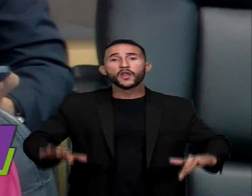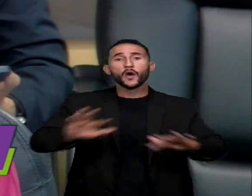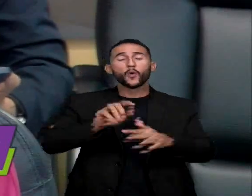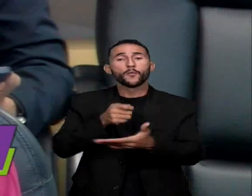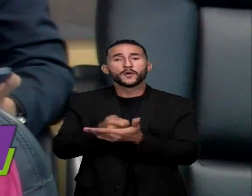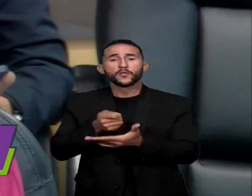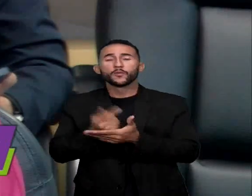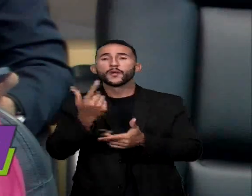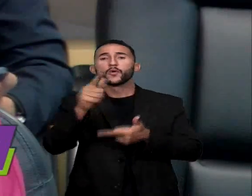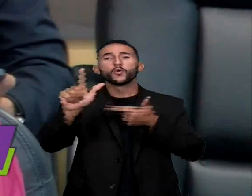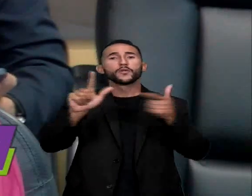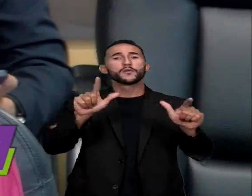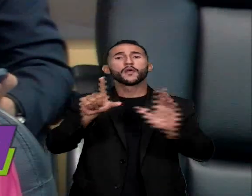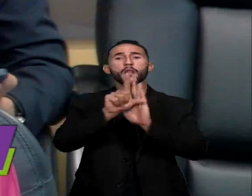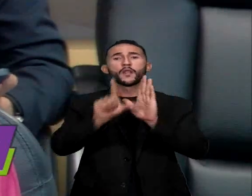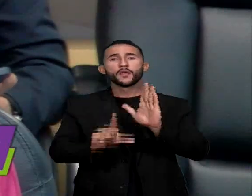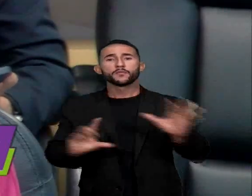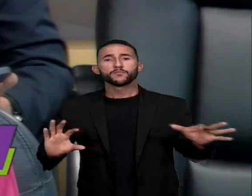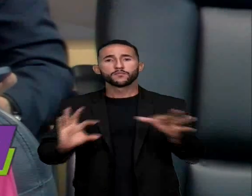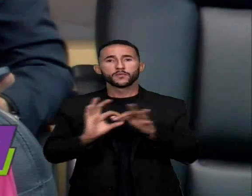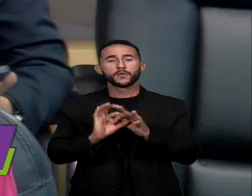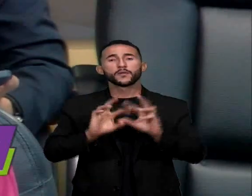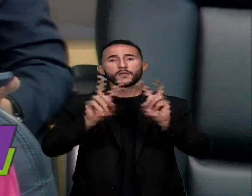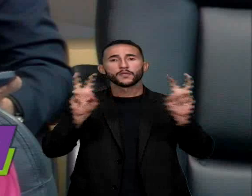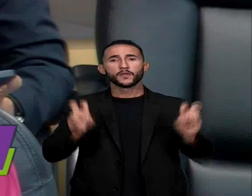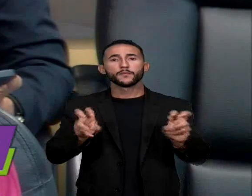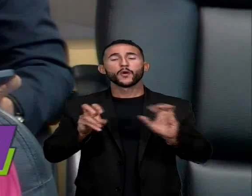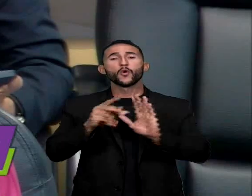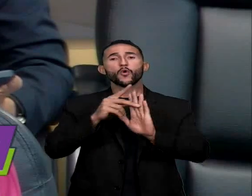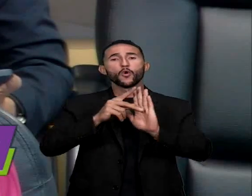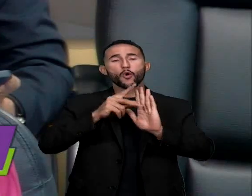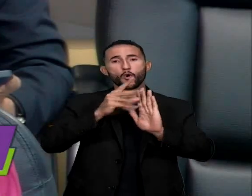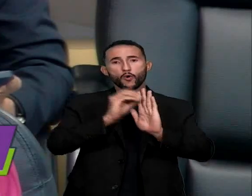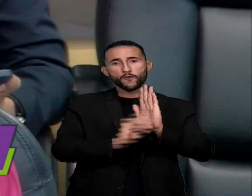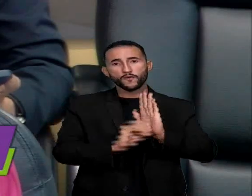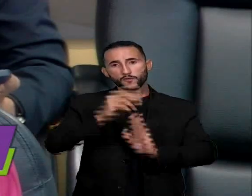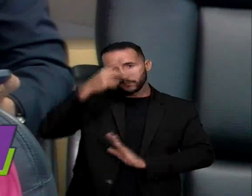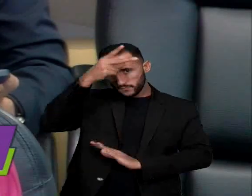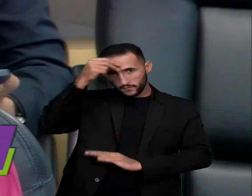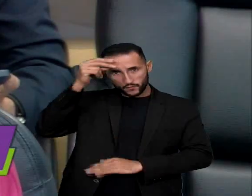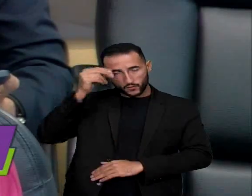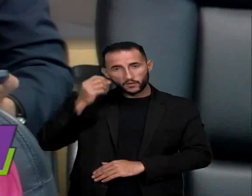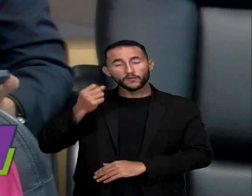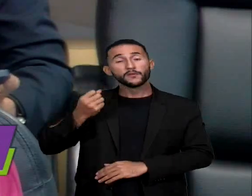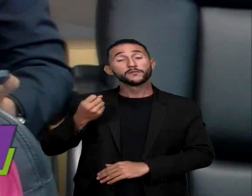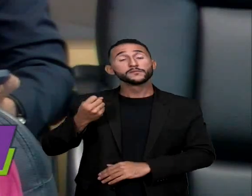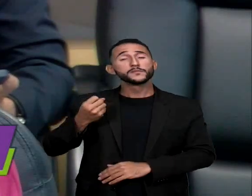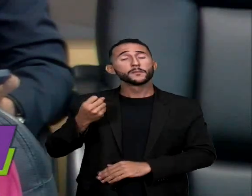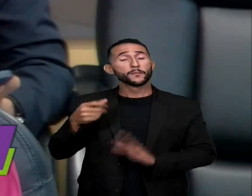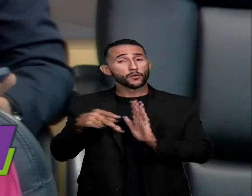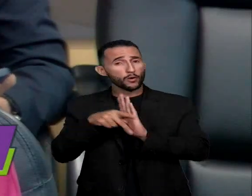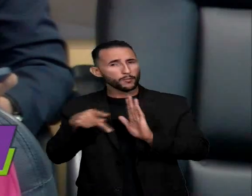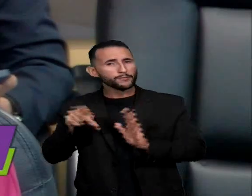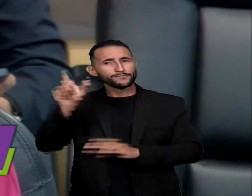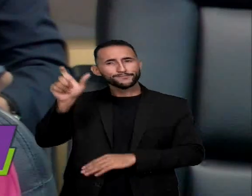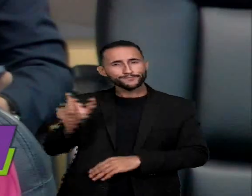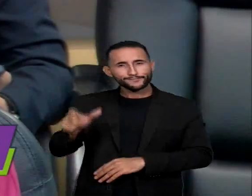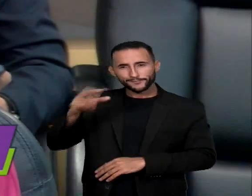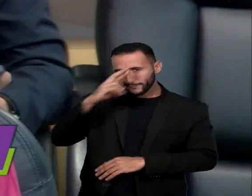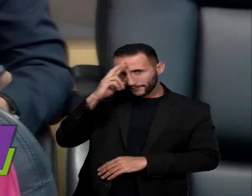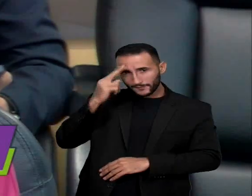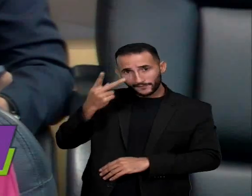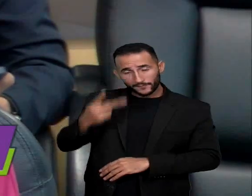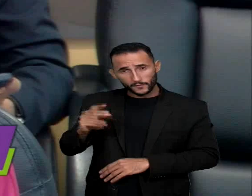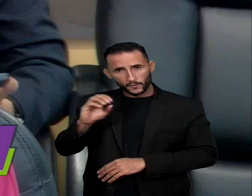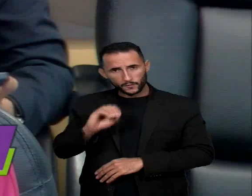leis que tratarem do tema Ofício proles número 10 11 de 2023 também do prefeito do município de Osasco